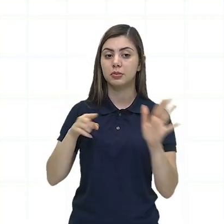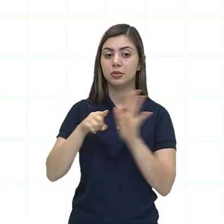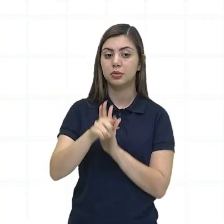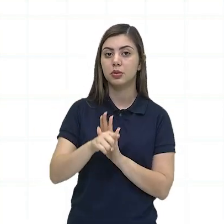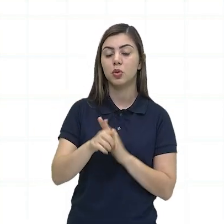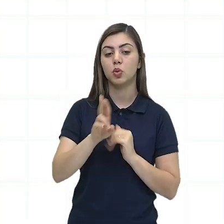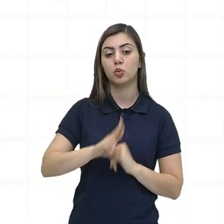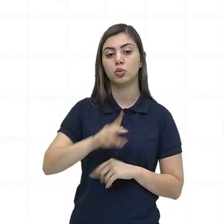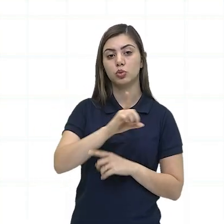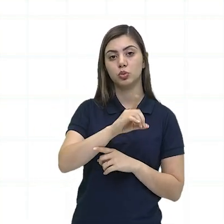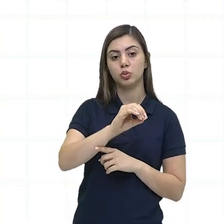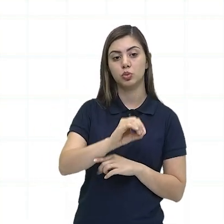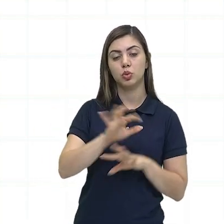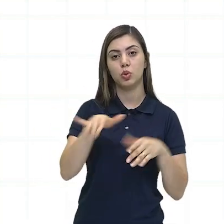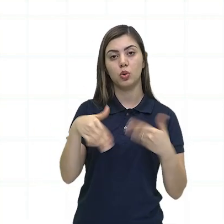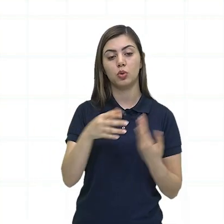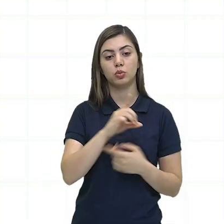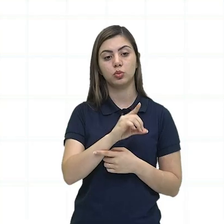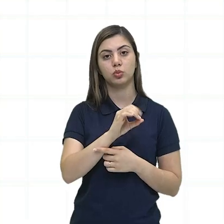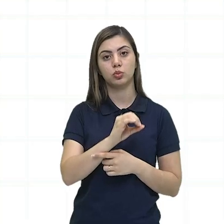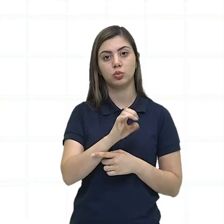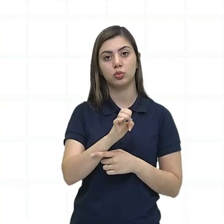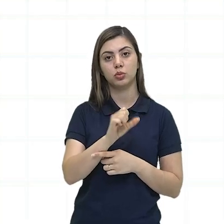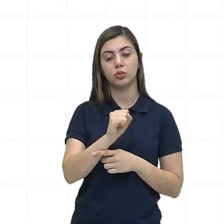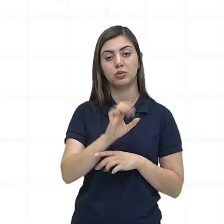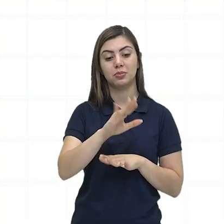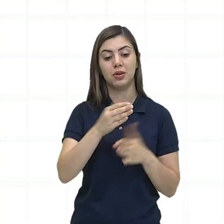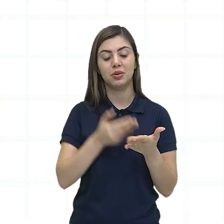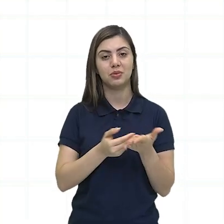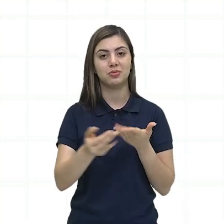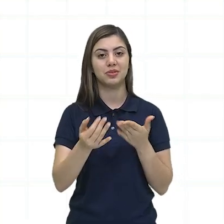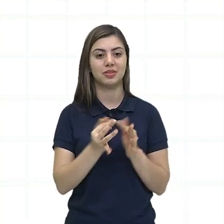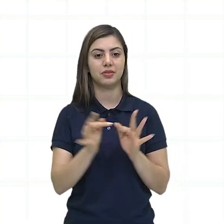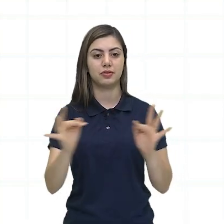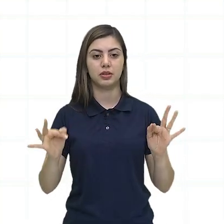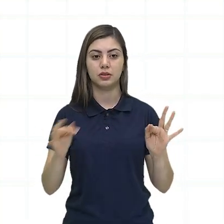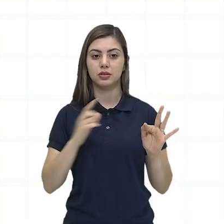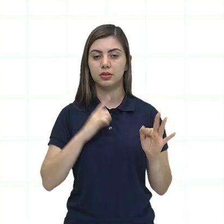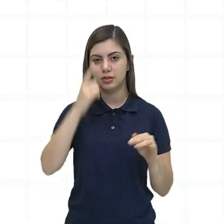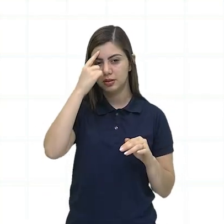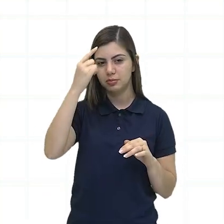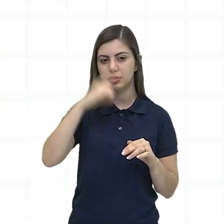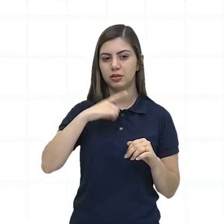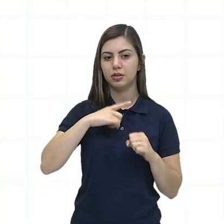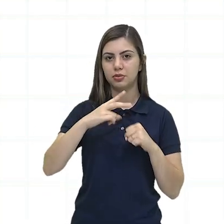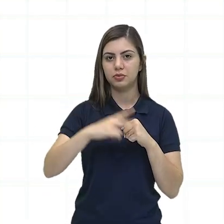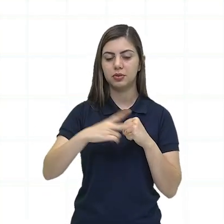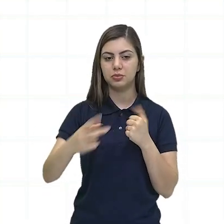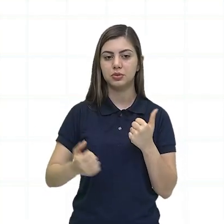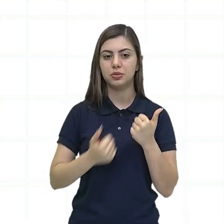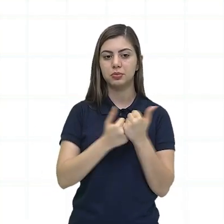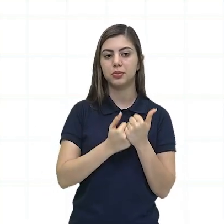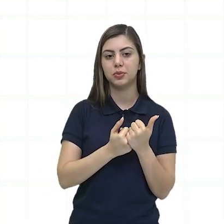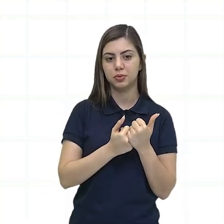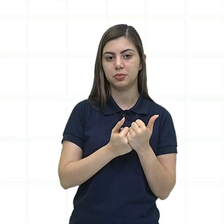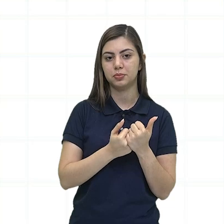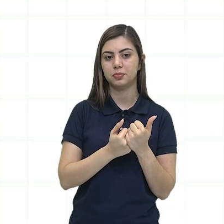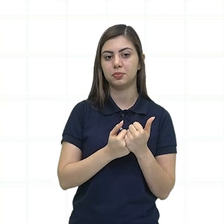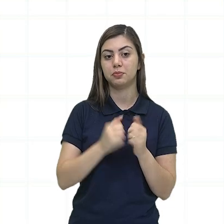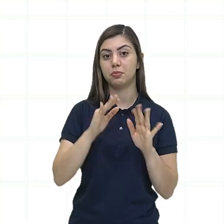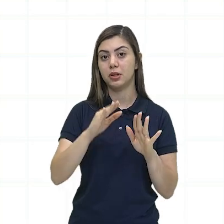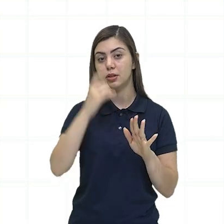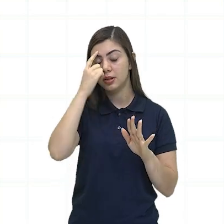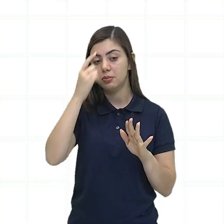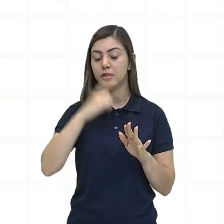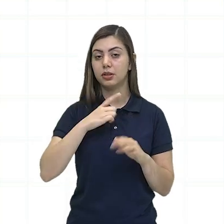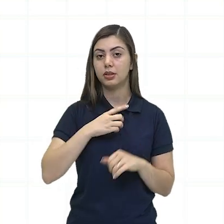início da frase. Então, olha só, vem o verbo auxiliar, que é um dos dois, sendo que esse aqui vai ser usado quando? Na terceira